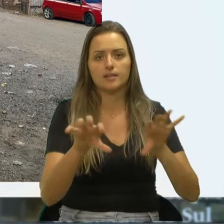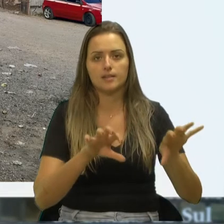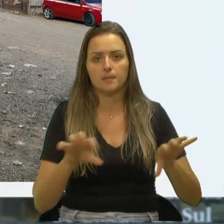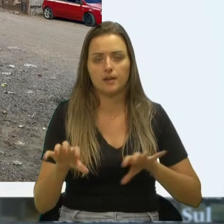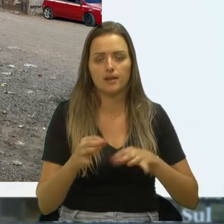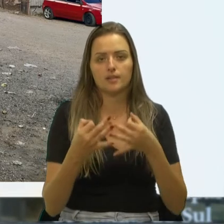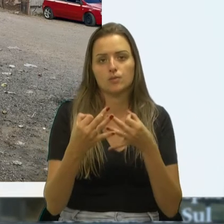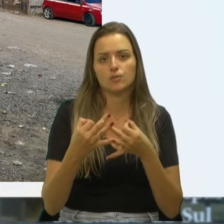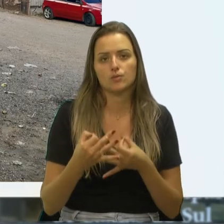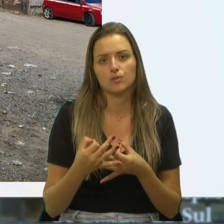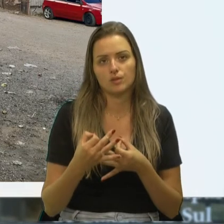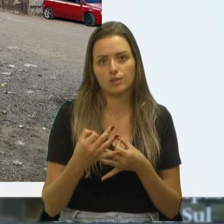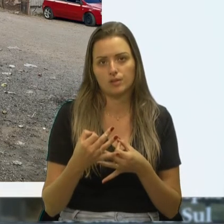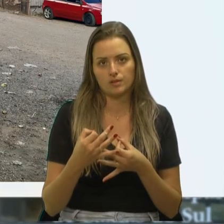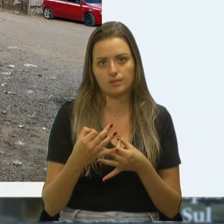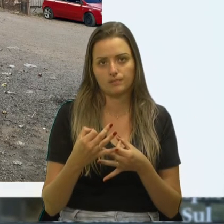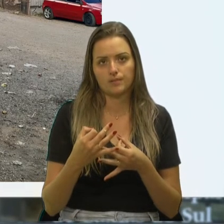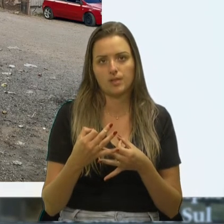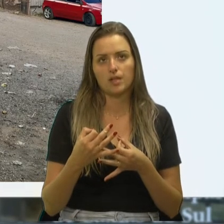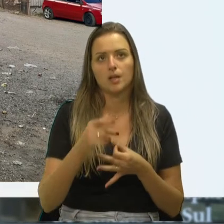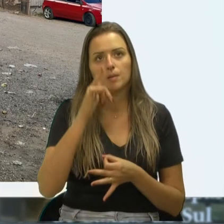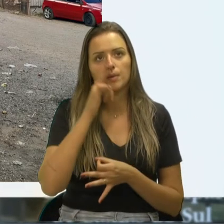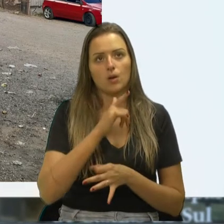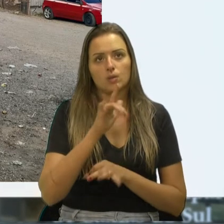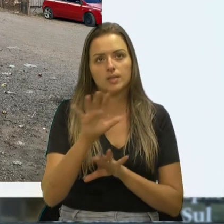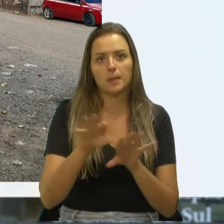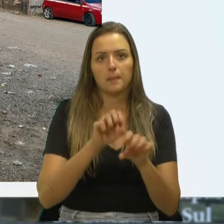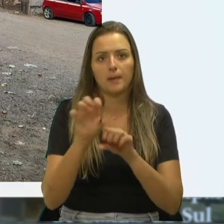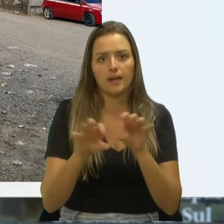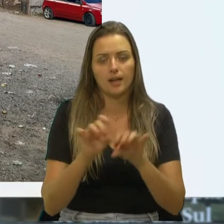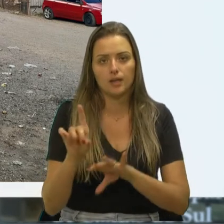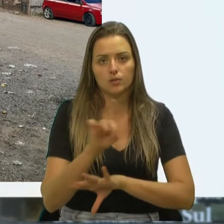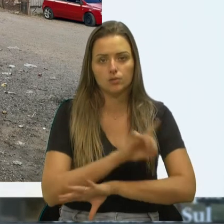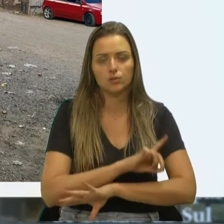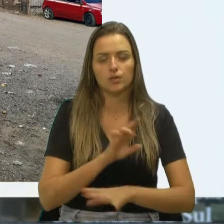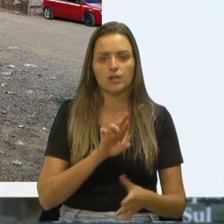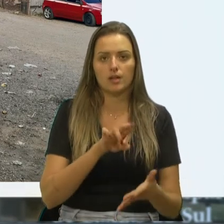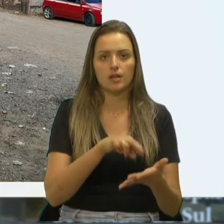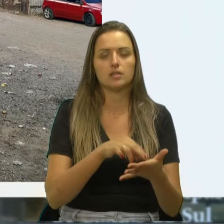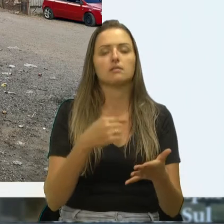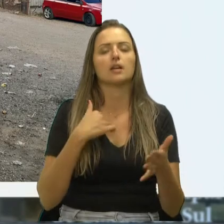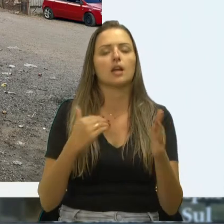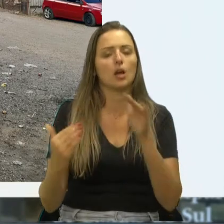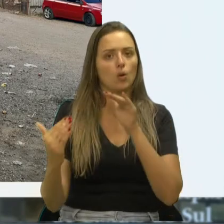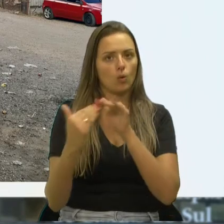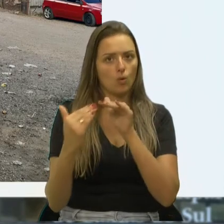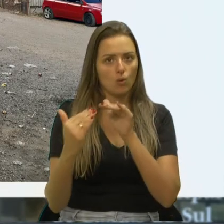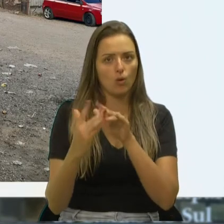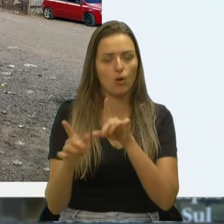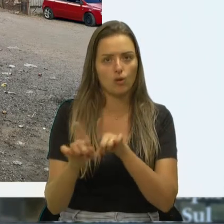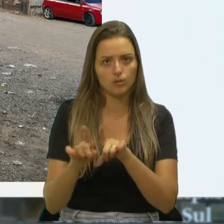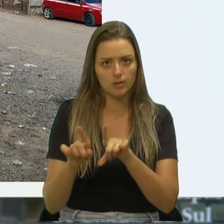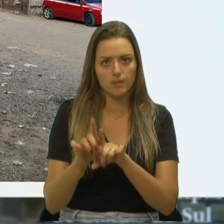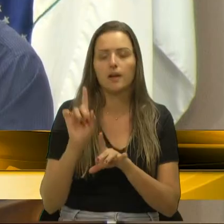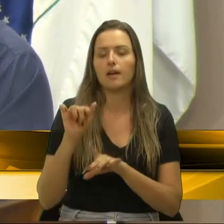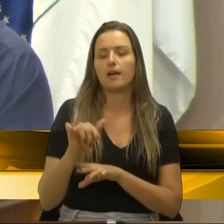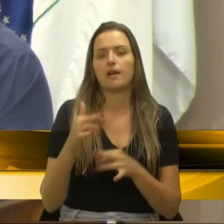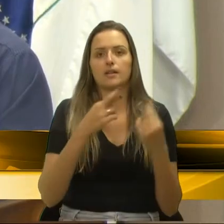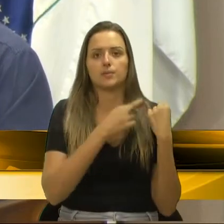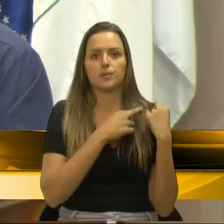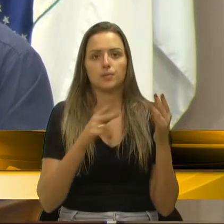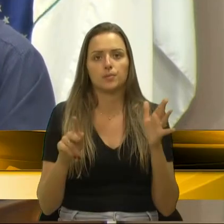disposição para coleta conforme os dias realizados. Muito bem, tá, concordo plenamente com isso, exatamente isso